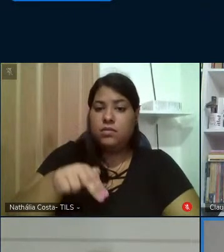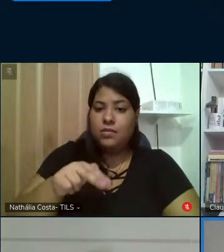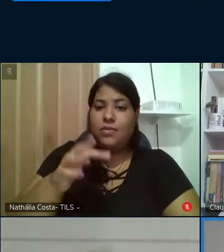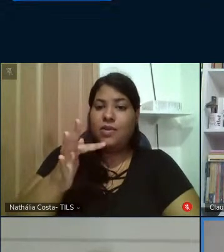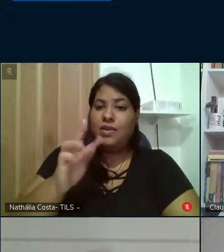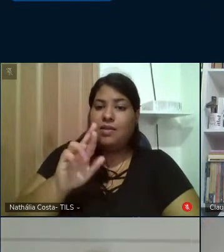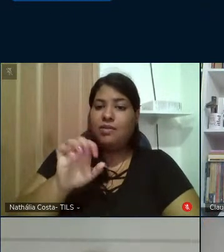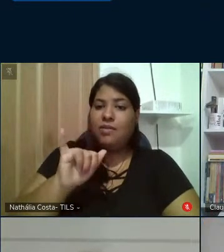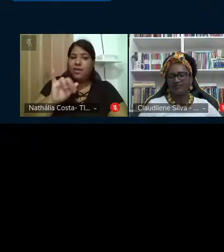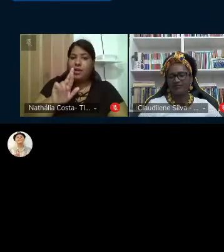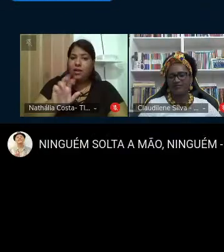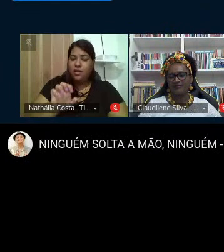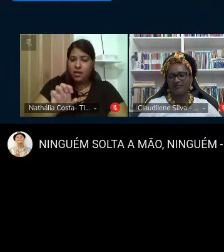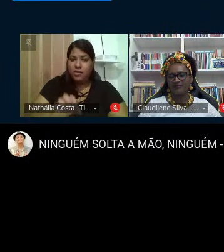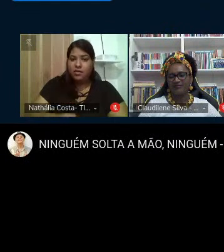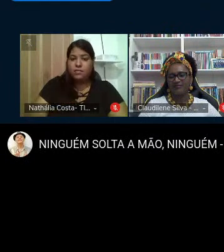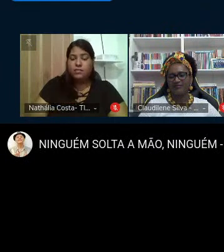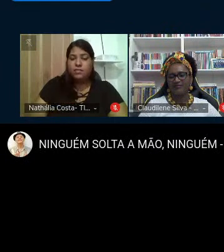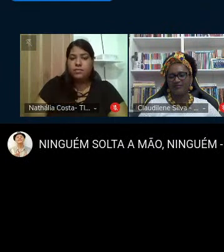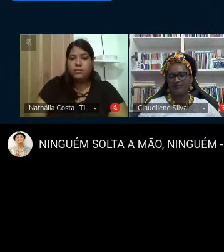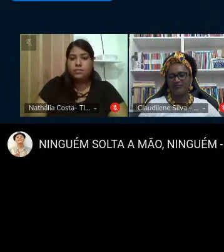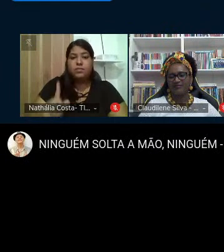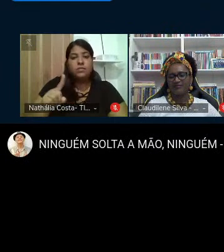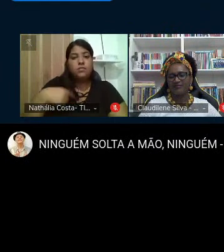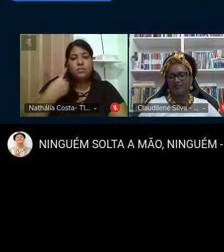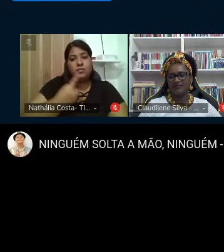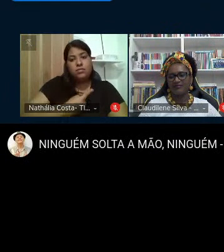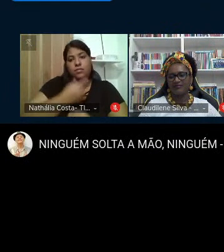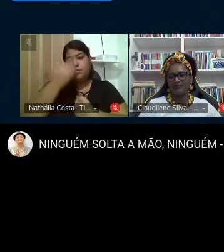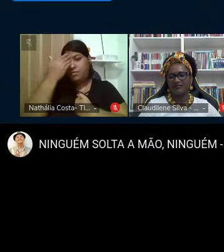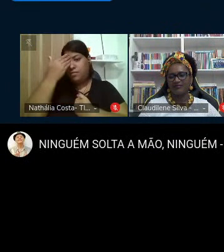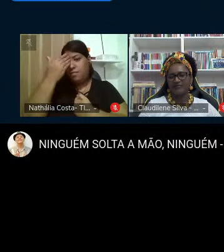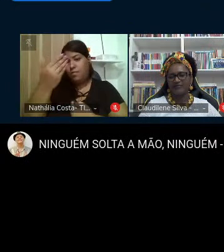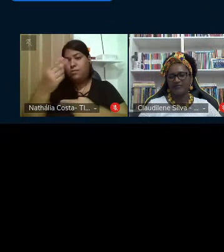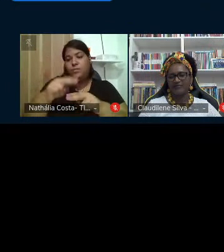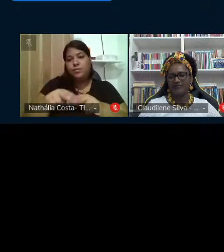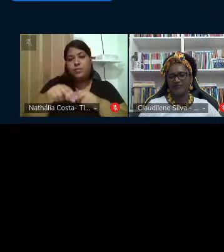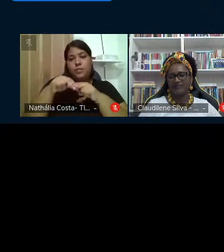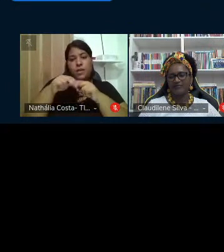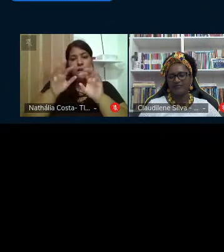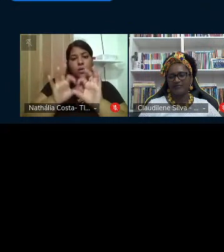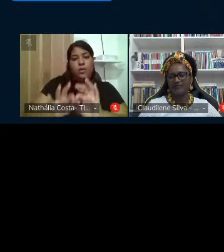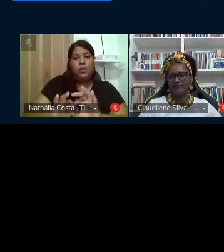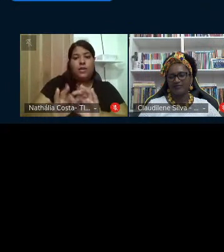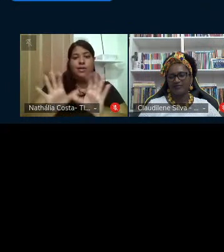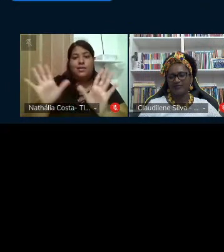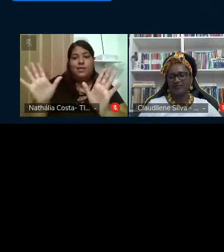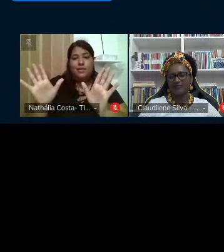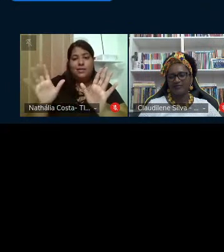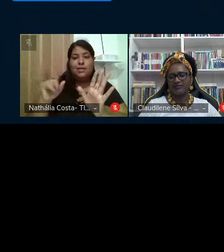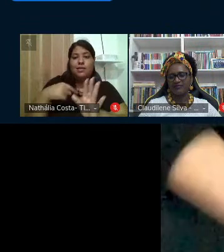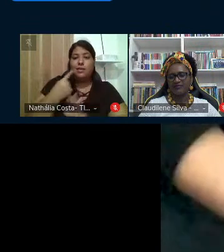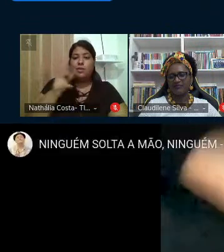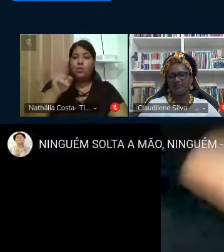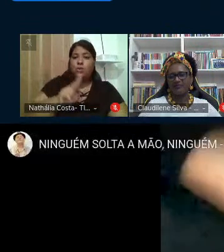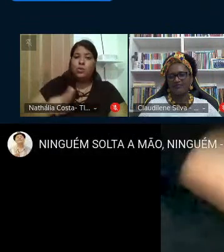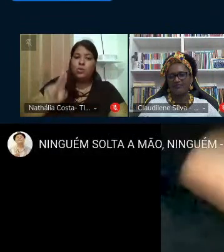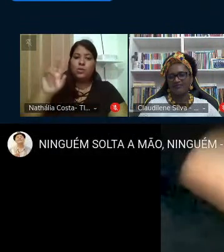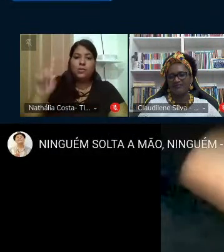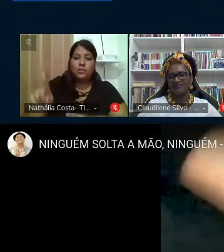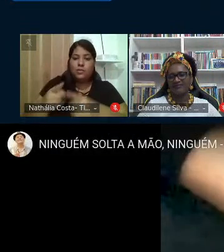a quem agradecemos pela autorização para fazermos uso da música